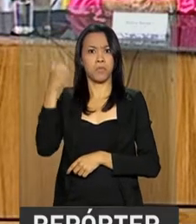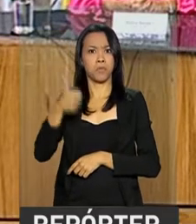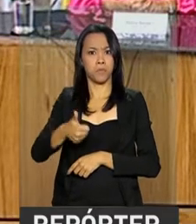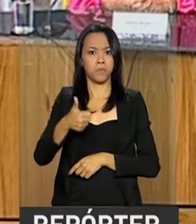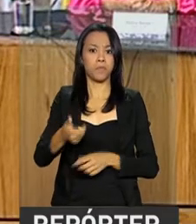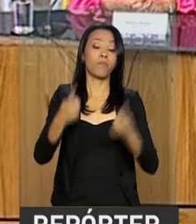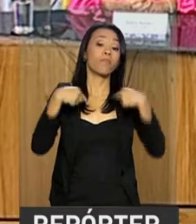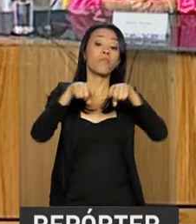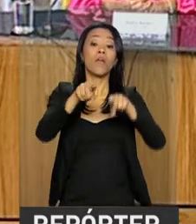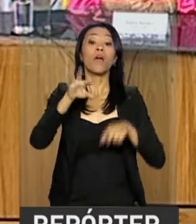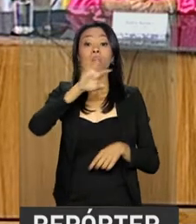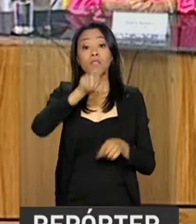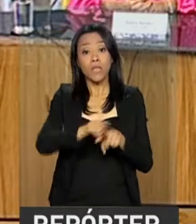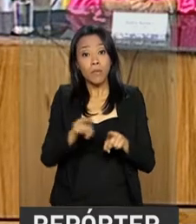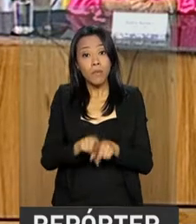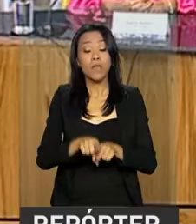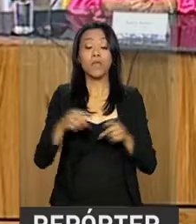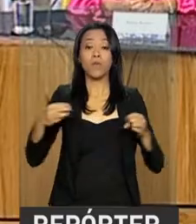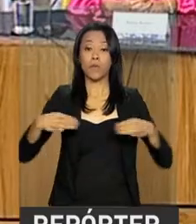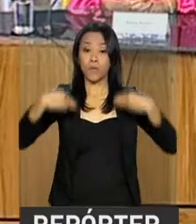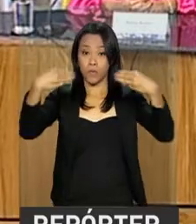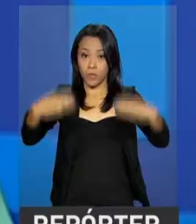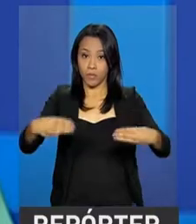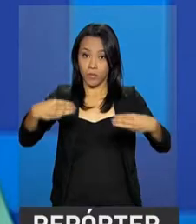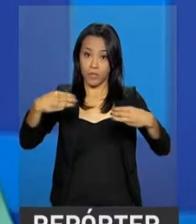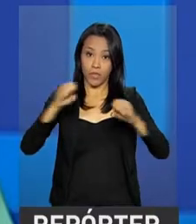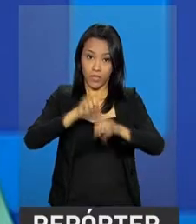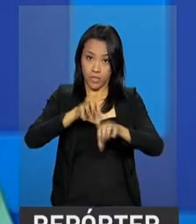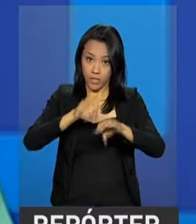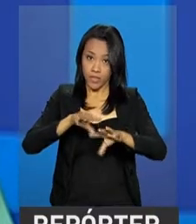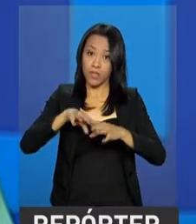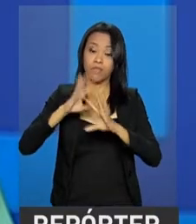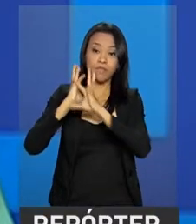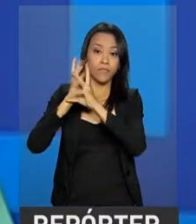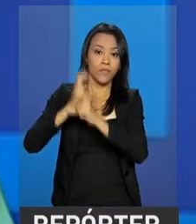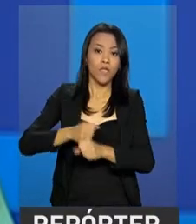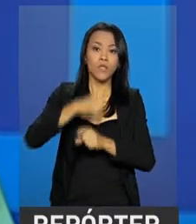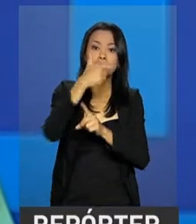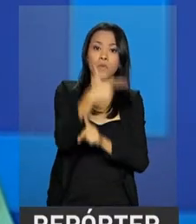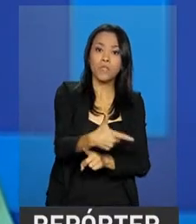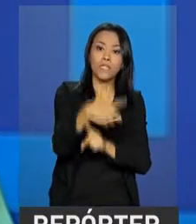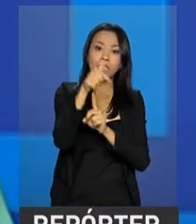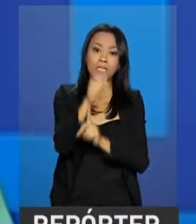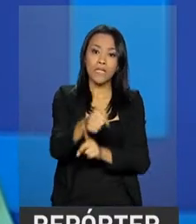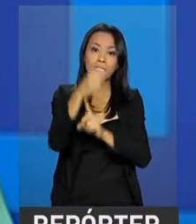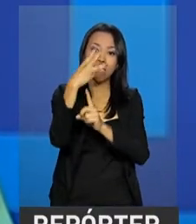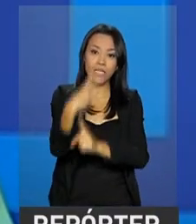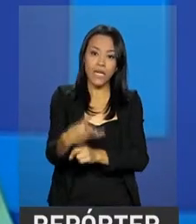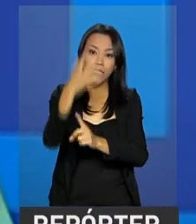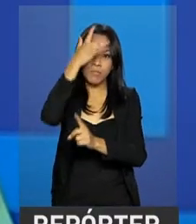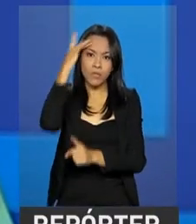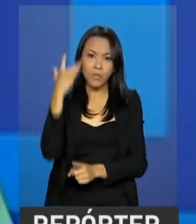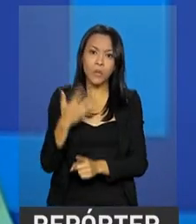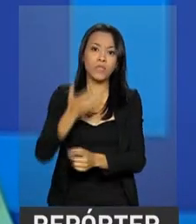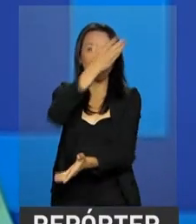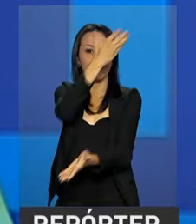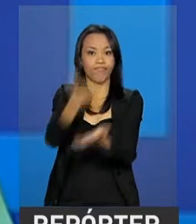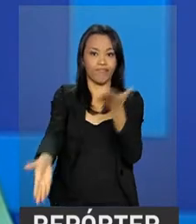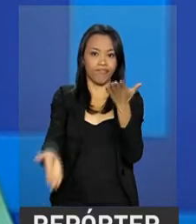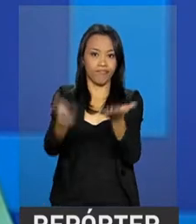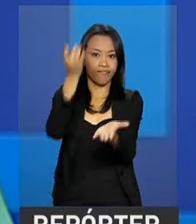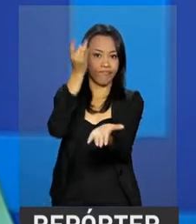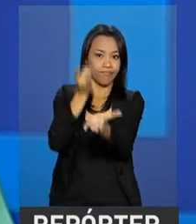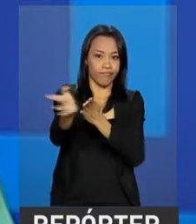em todo o país, o Ministério da Educação atualizou os números. Foram 273 candidatos desclassificados